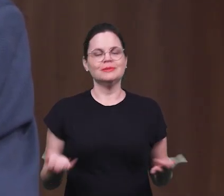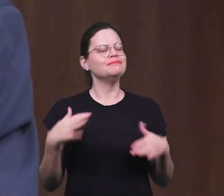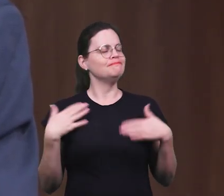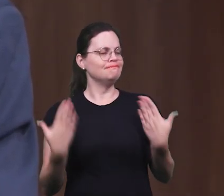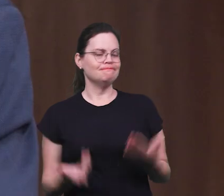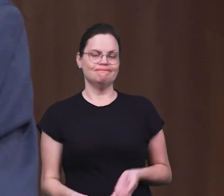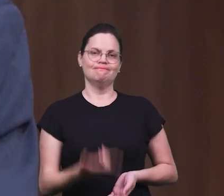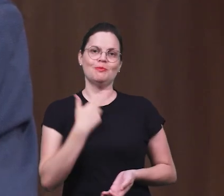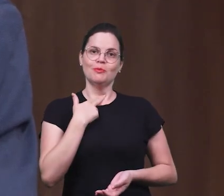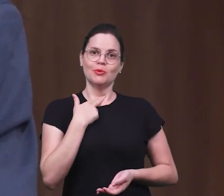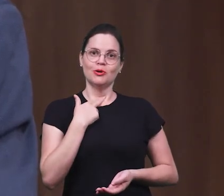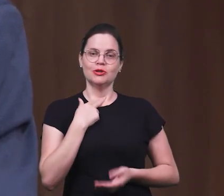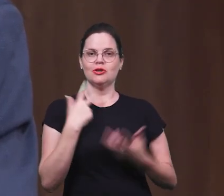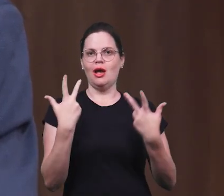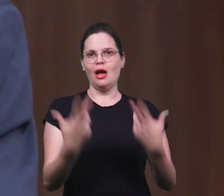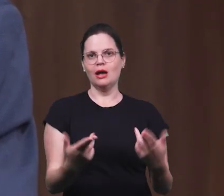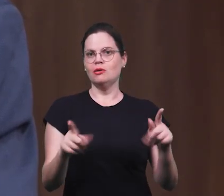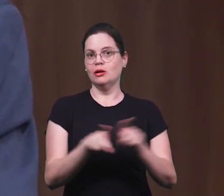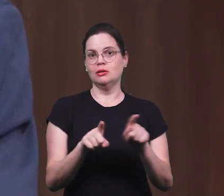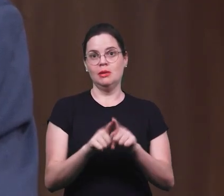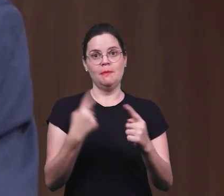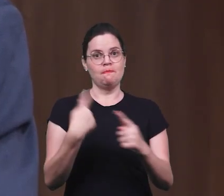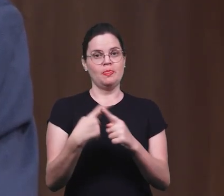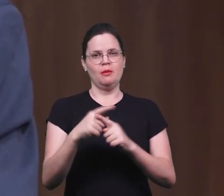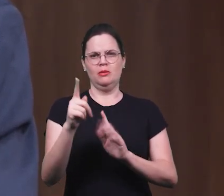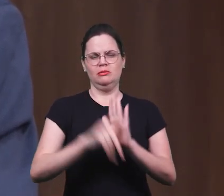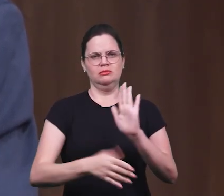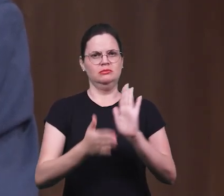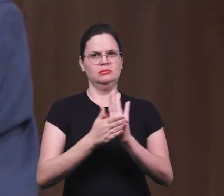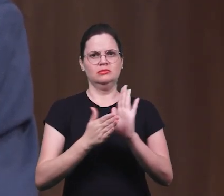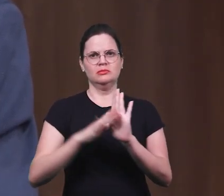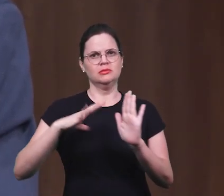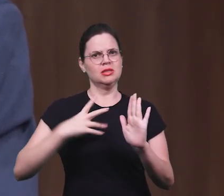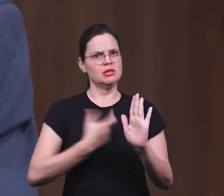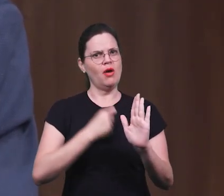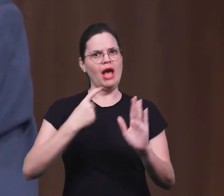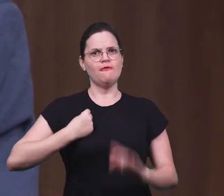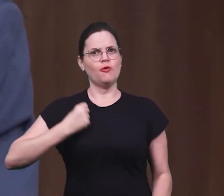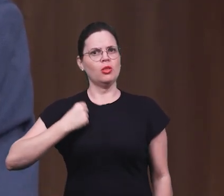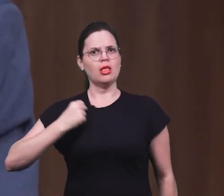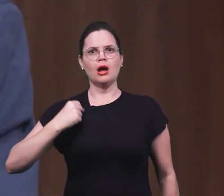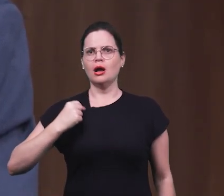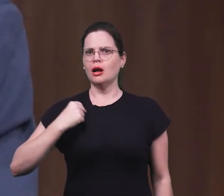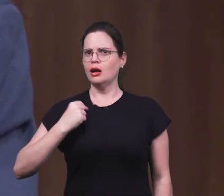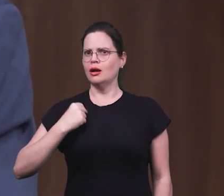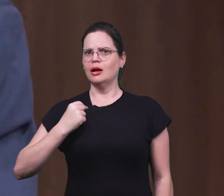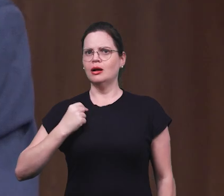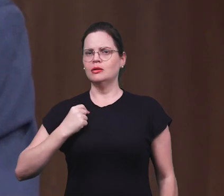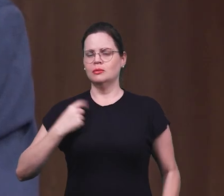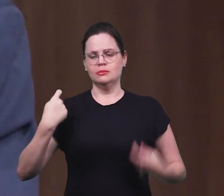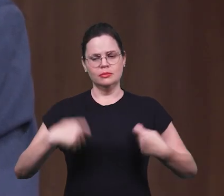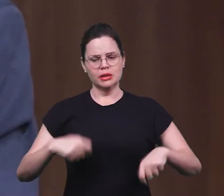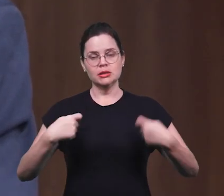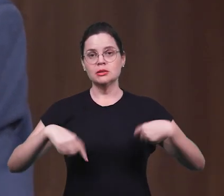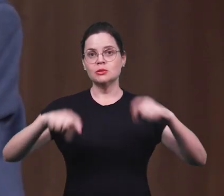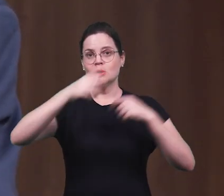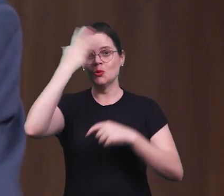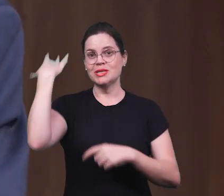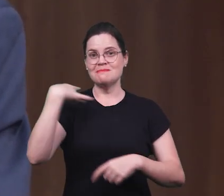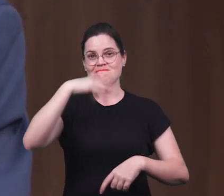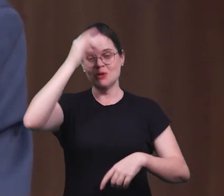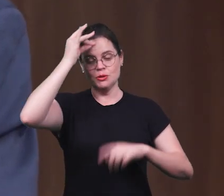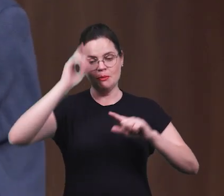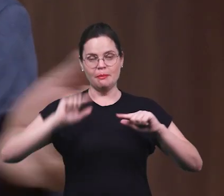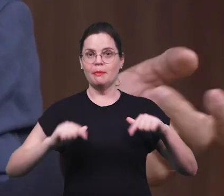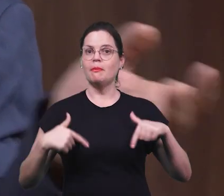que a obra é obra de voluntários, é obra do Espírito Santo. Você não pode deixar o Espírito Santo colocar. Tem gente que, você